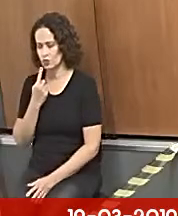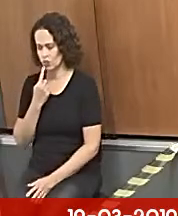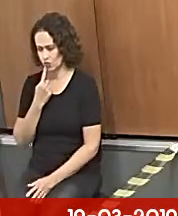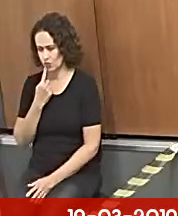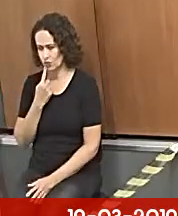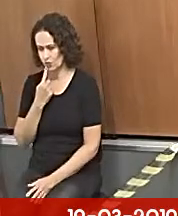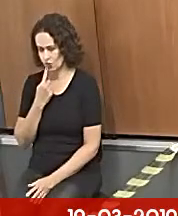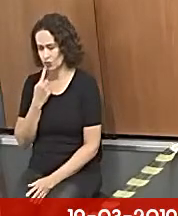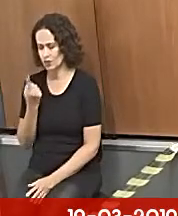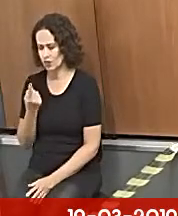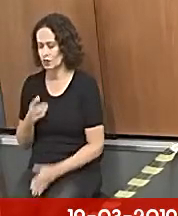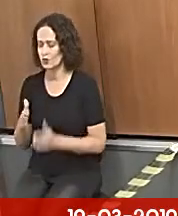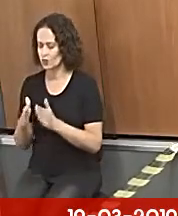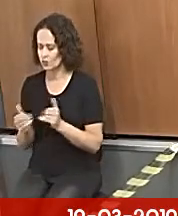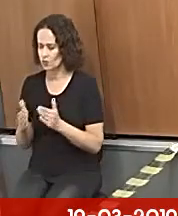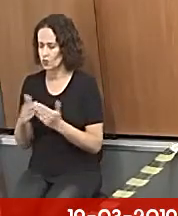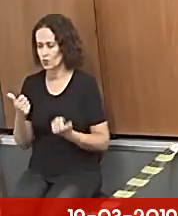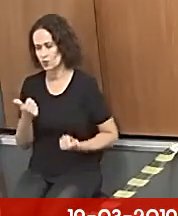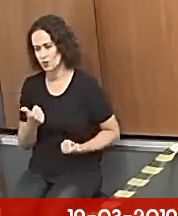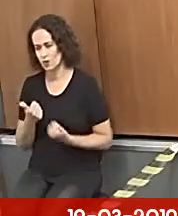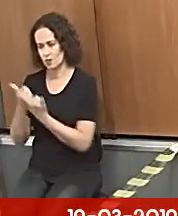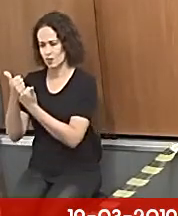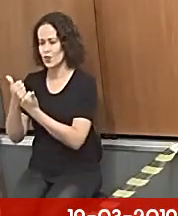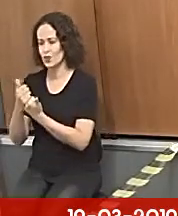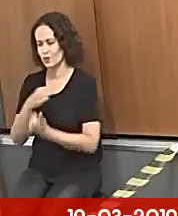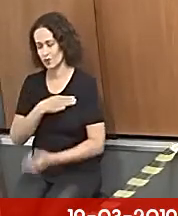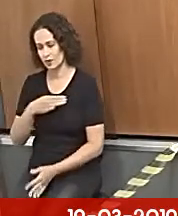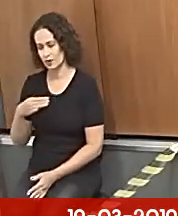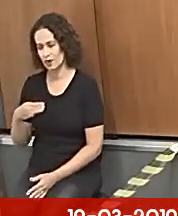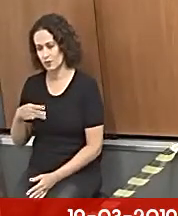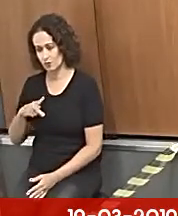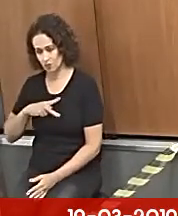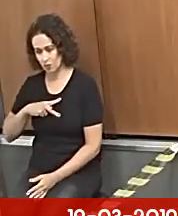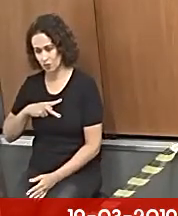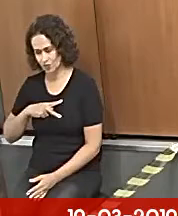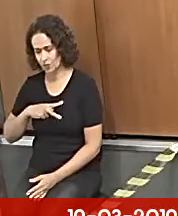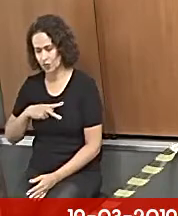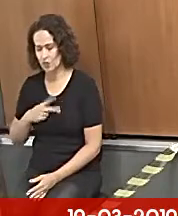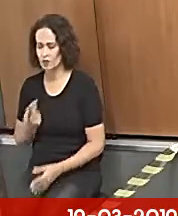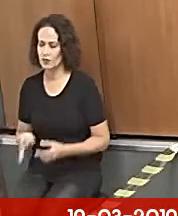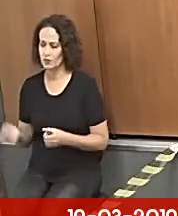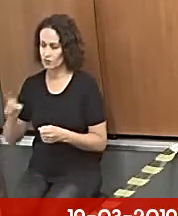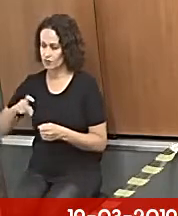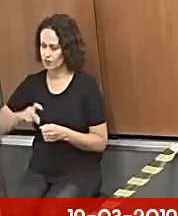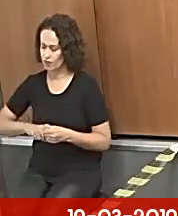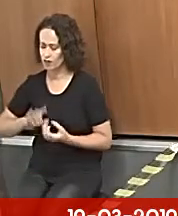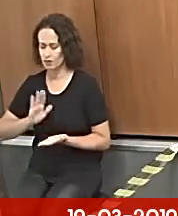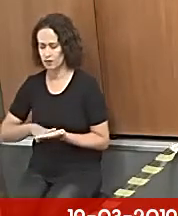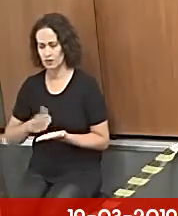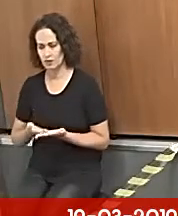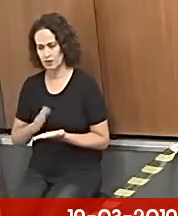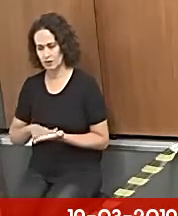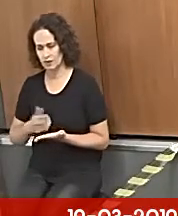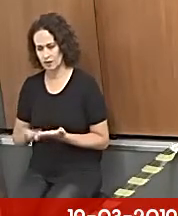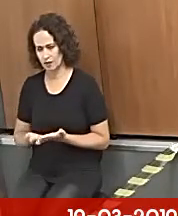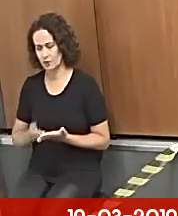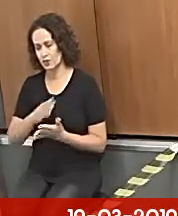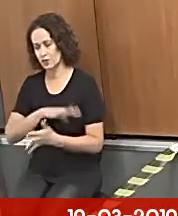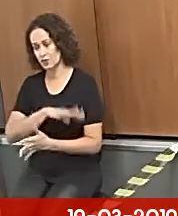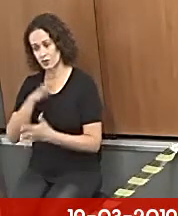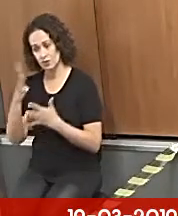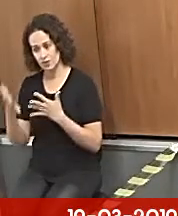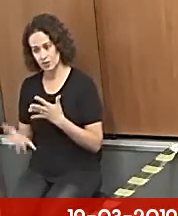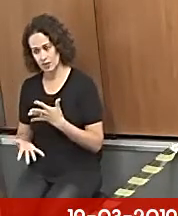a mídia tem o apoio do ministério público para conseguir retornar o intérprete de libras para as audiências